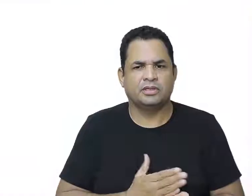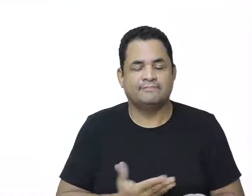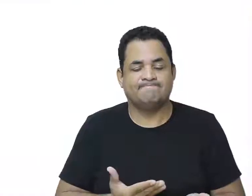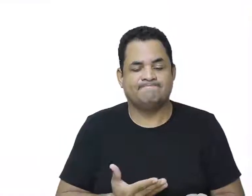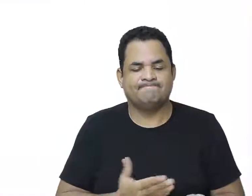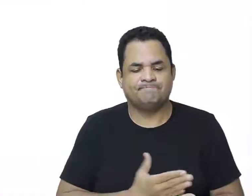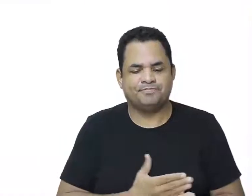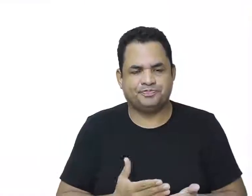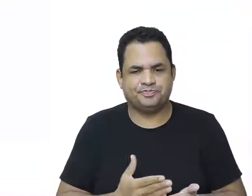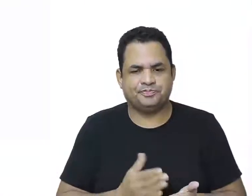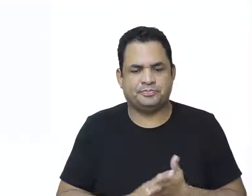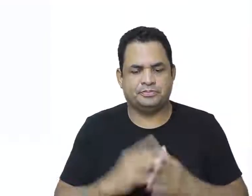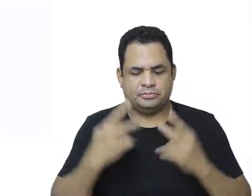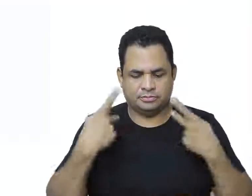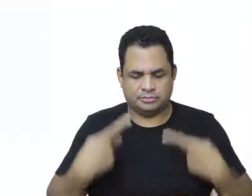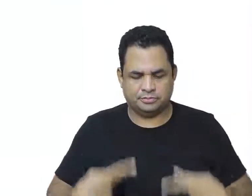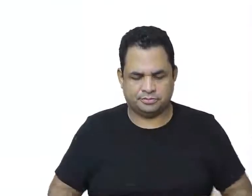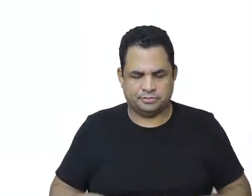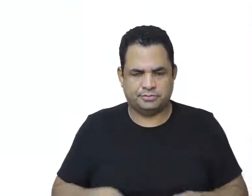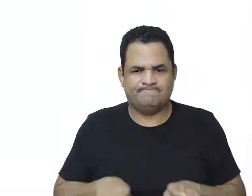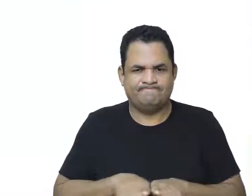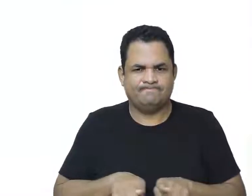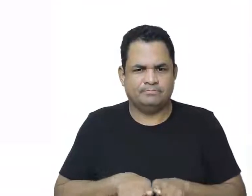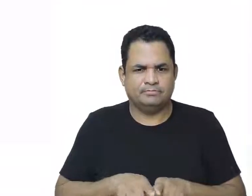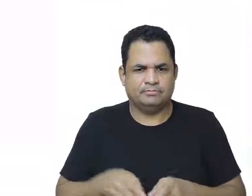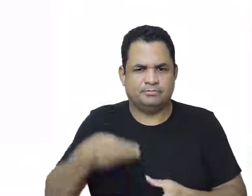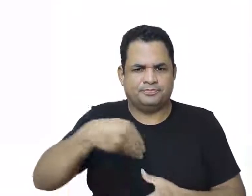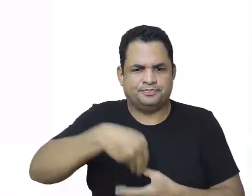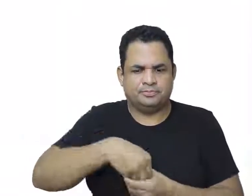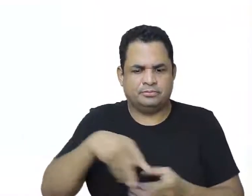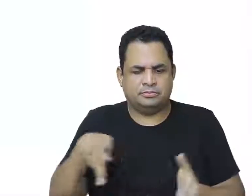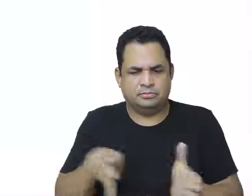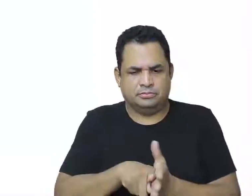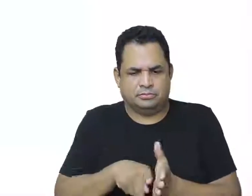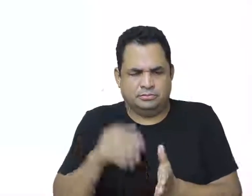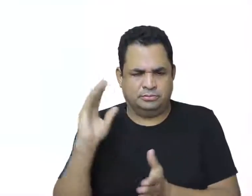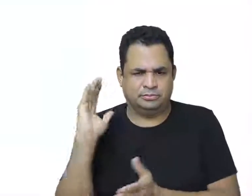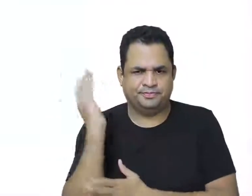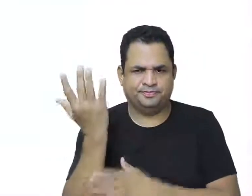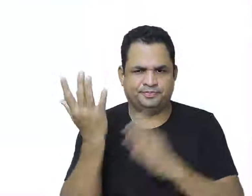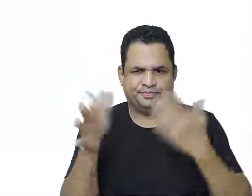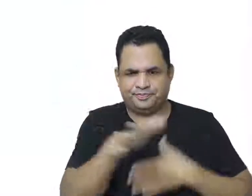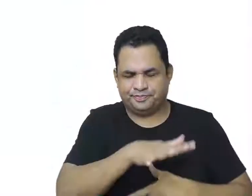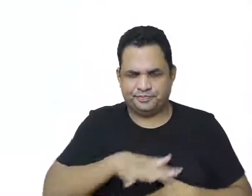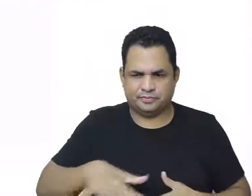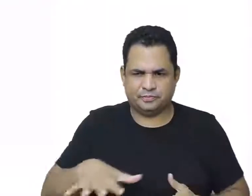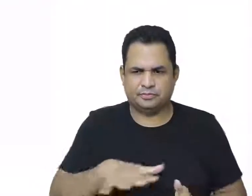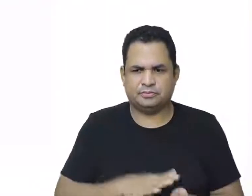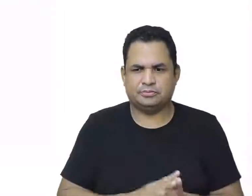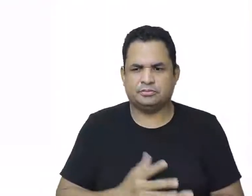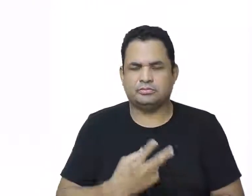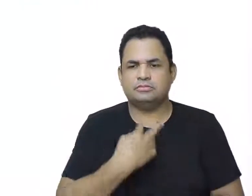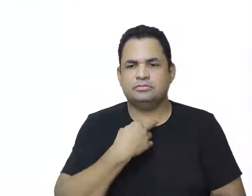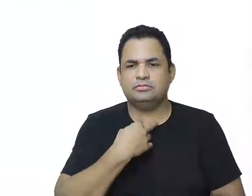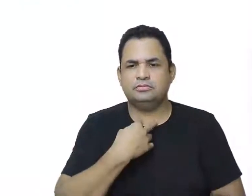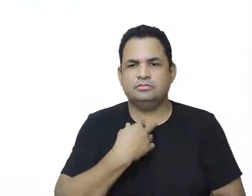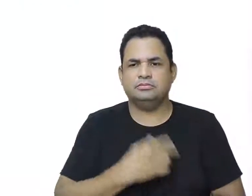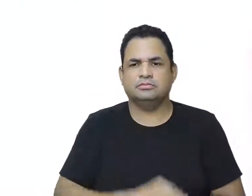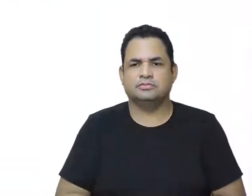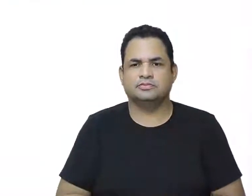de que o ser humano também é parte da natureza, né? Então, a gente não pode pensar de